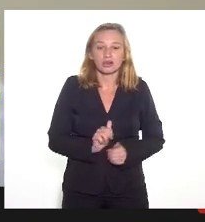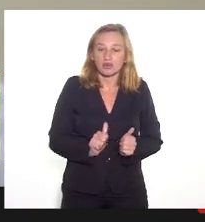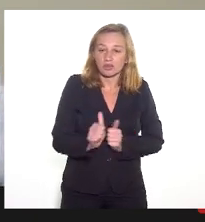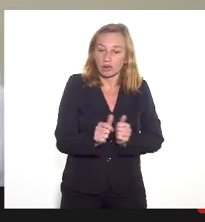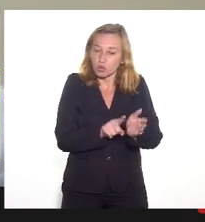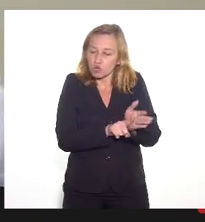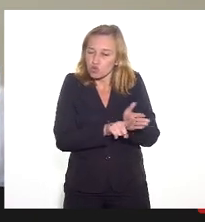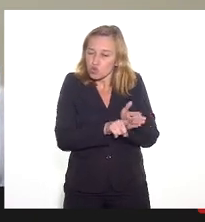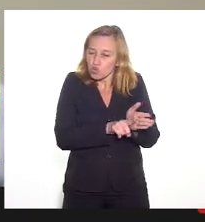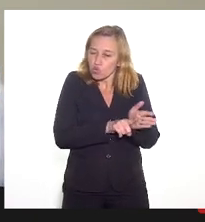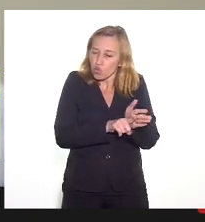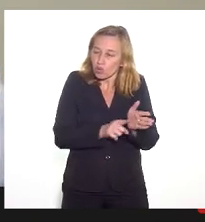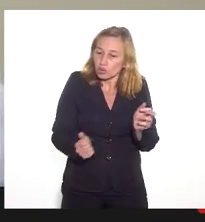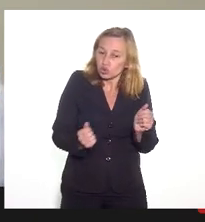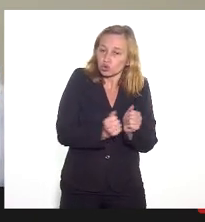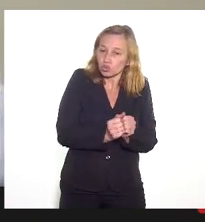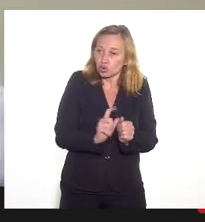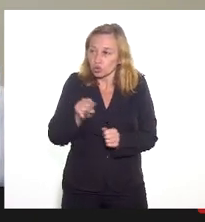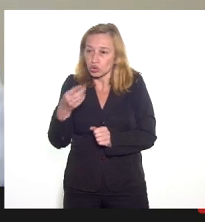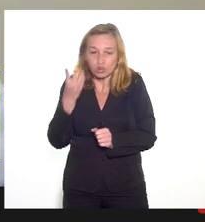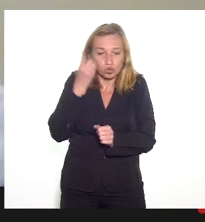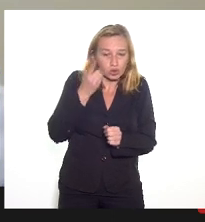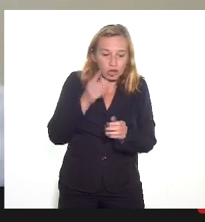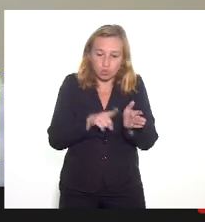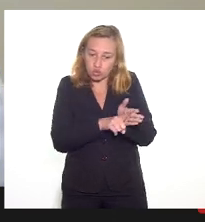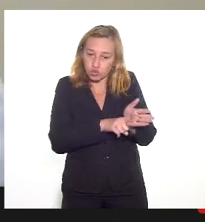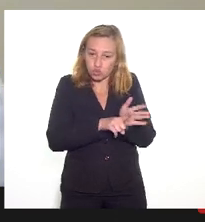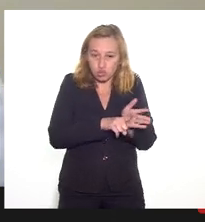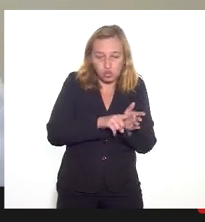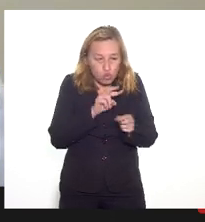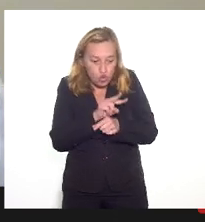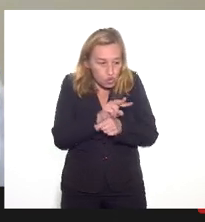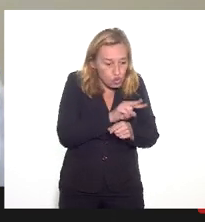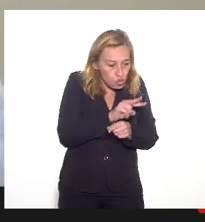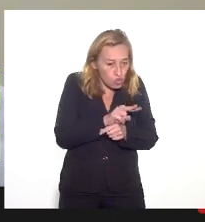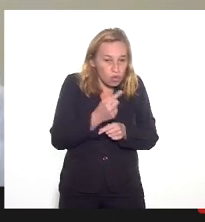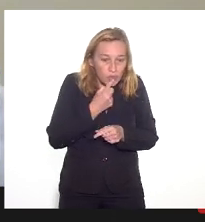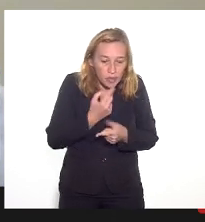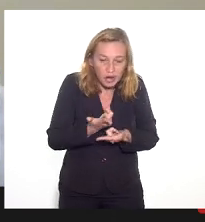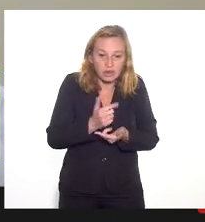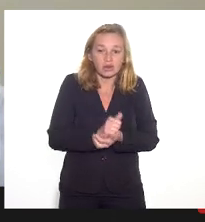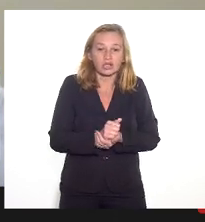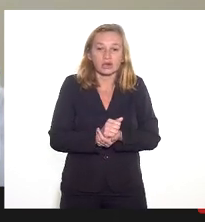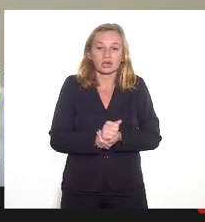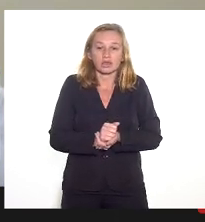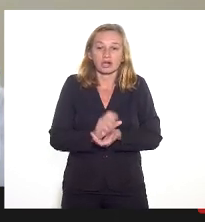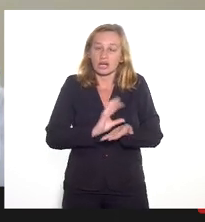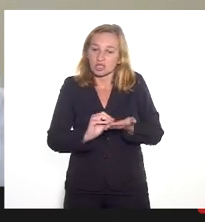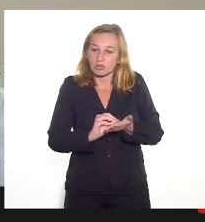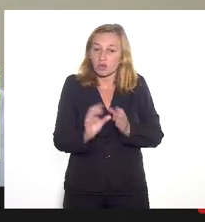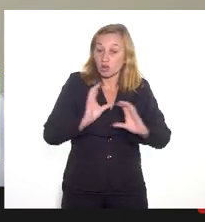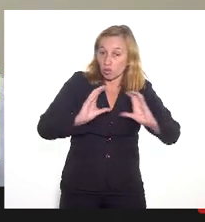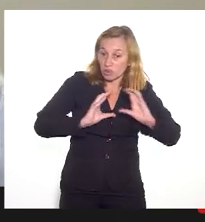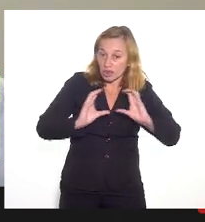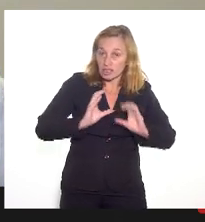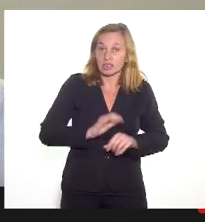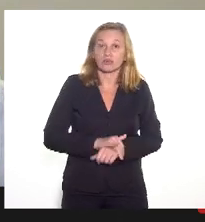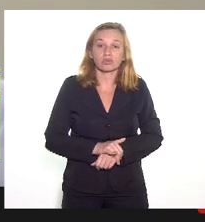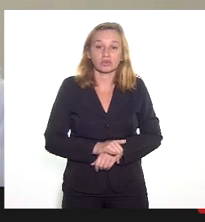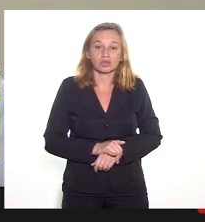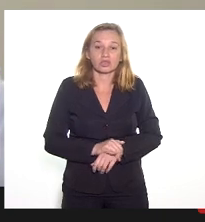monitorar, ao lado dos mandatos, sempre, claro, mas a frente passa a monitorar mais de perto as pautas relacionadas à comunicação que tramitam